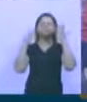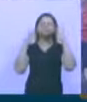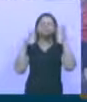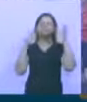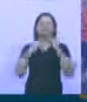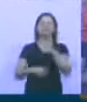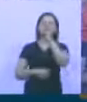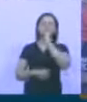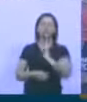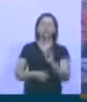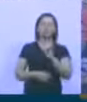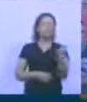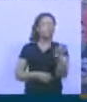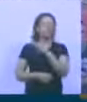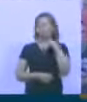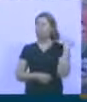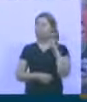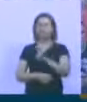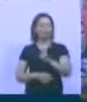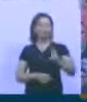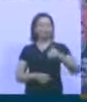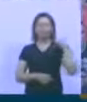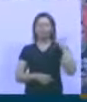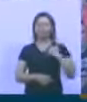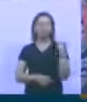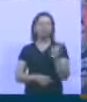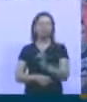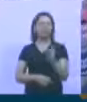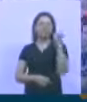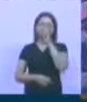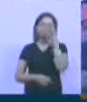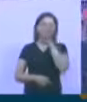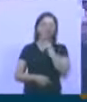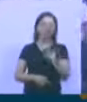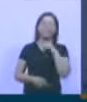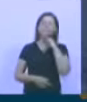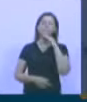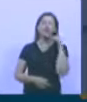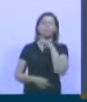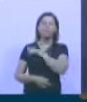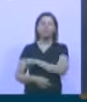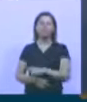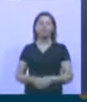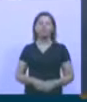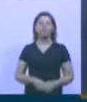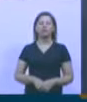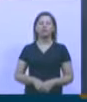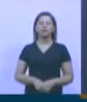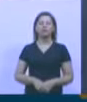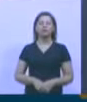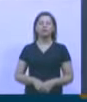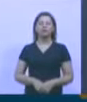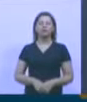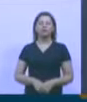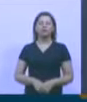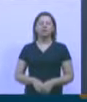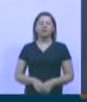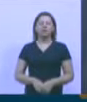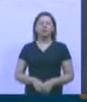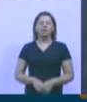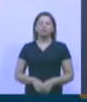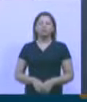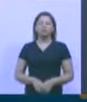E eu disse para ele, você não vai morrer com 55 anos. Have you seen the palm of Jesus, right